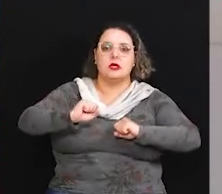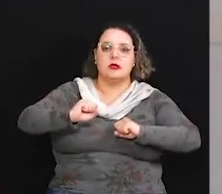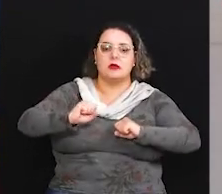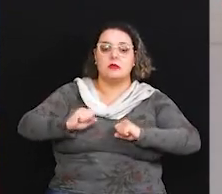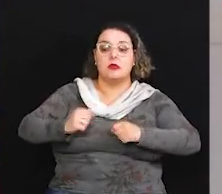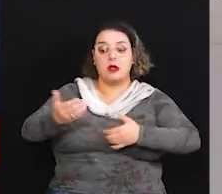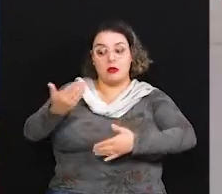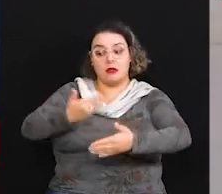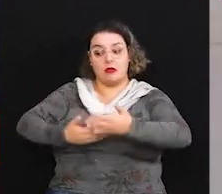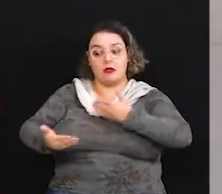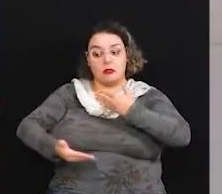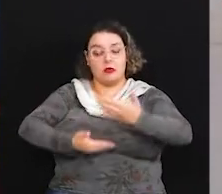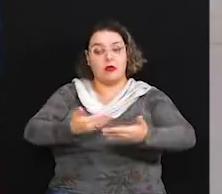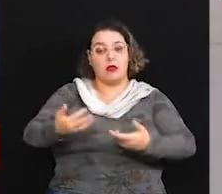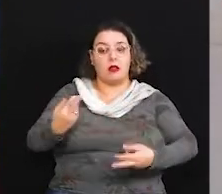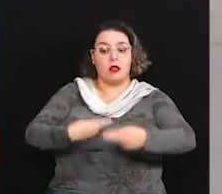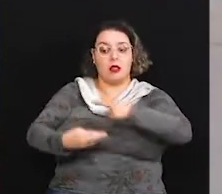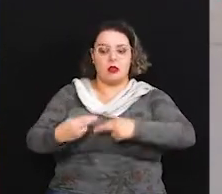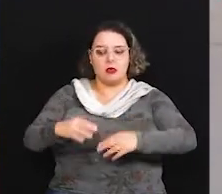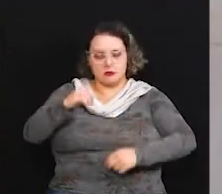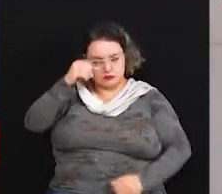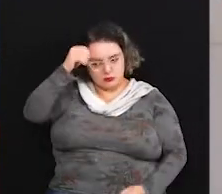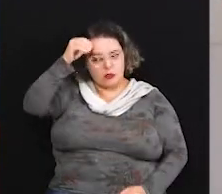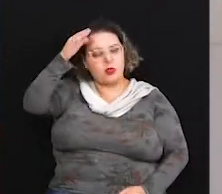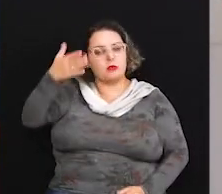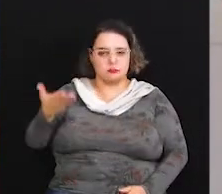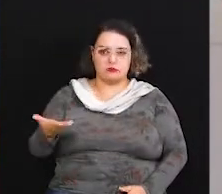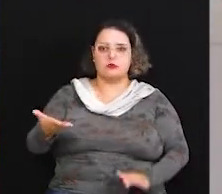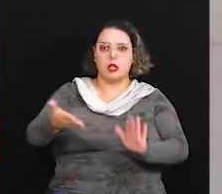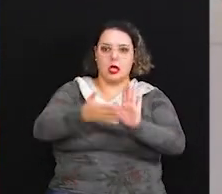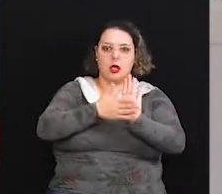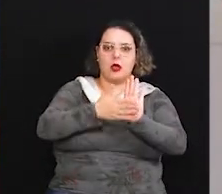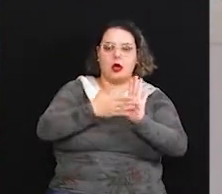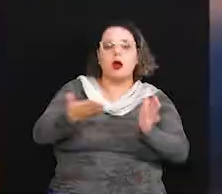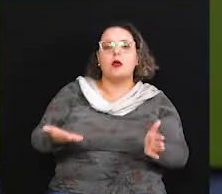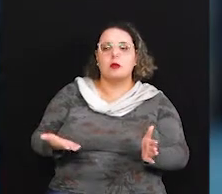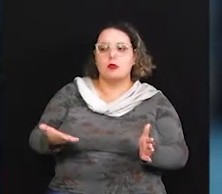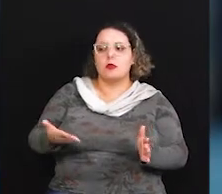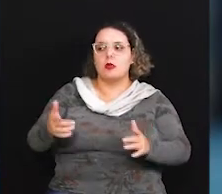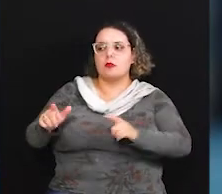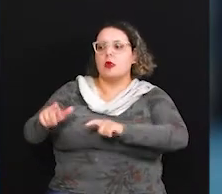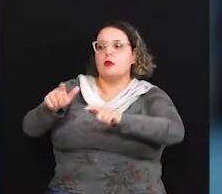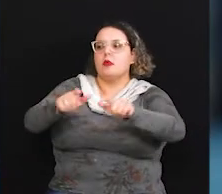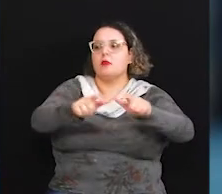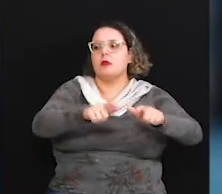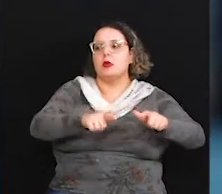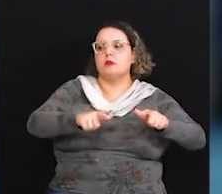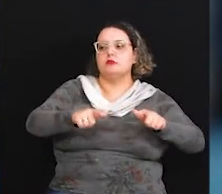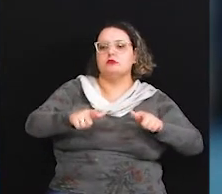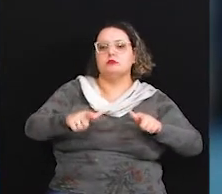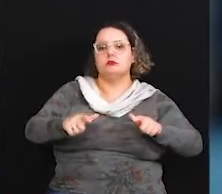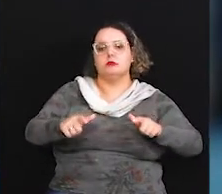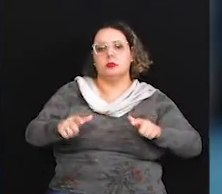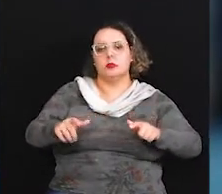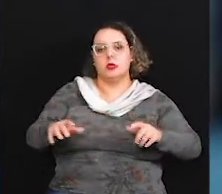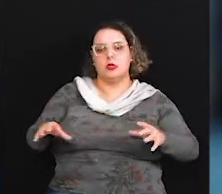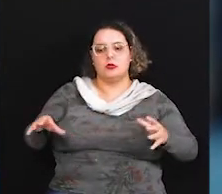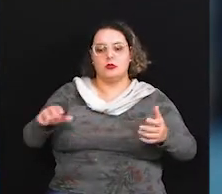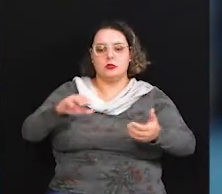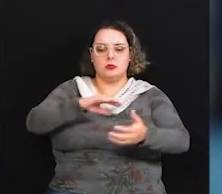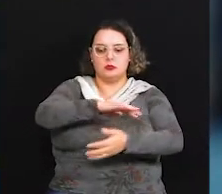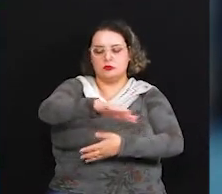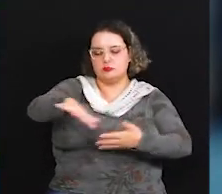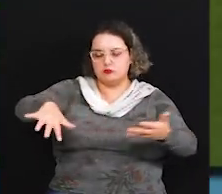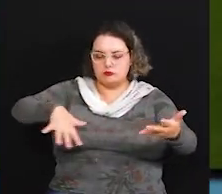se interaja com as outras crianças. Então a gente propõe que os espaços e as interações não fica